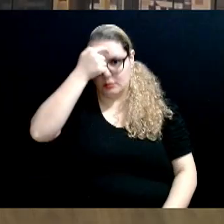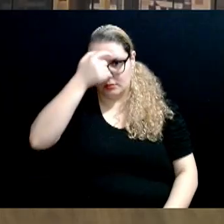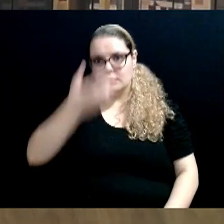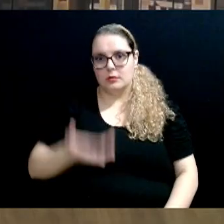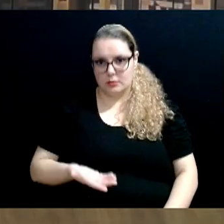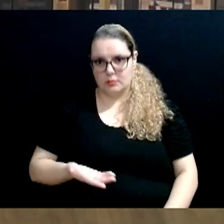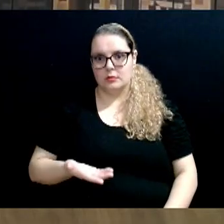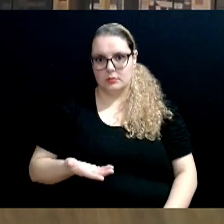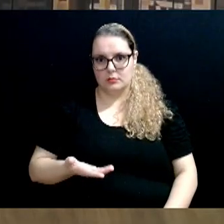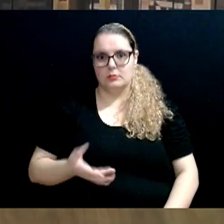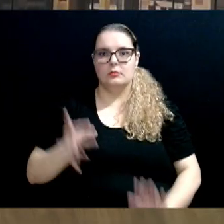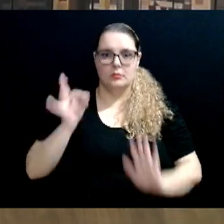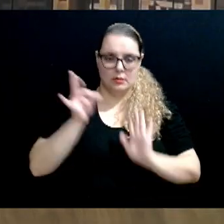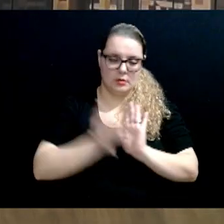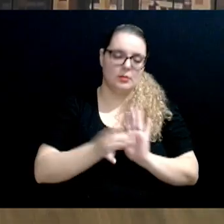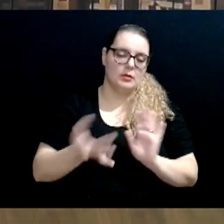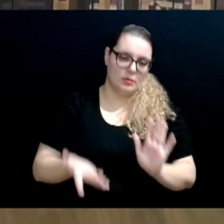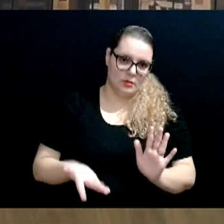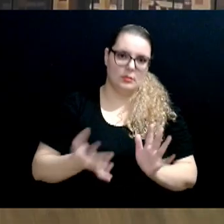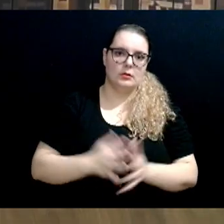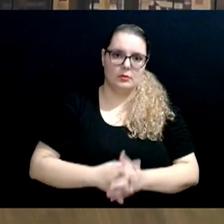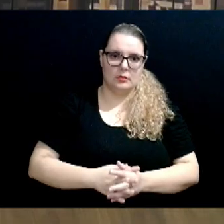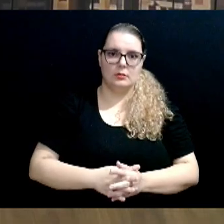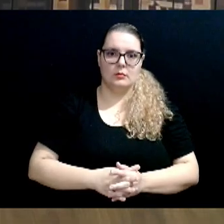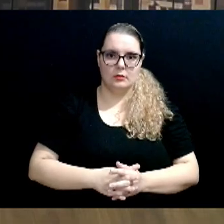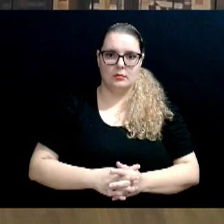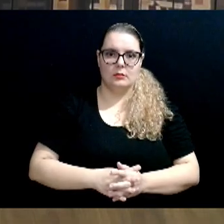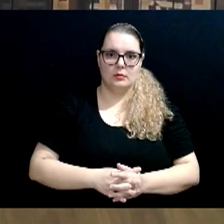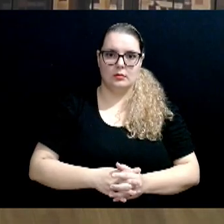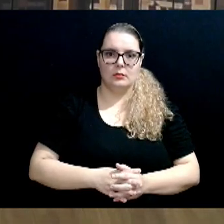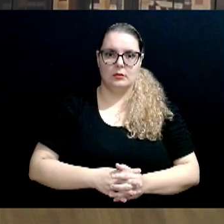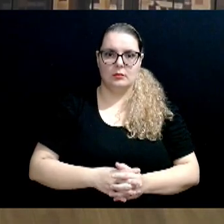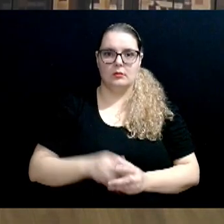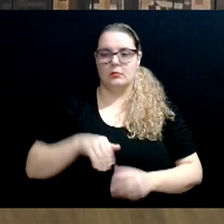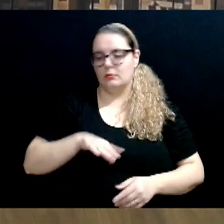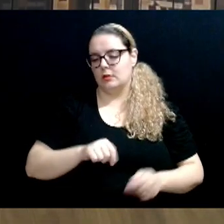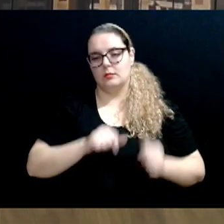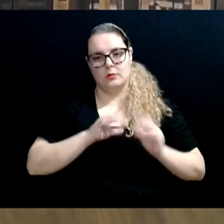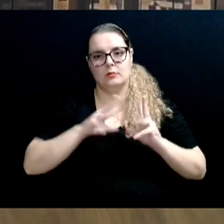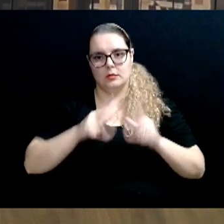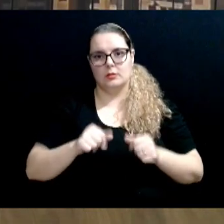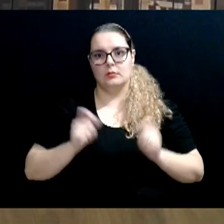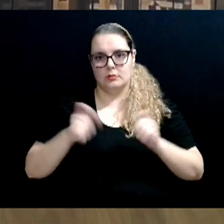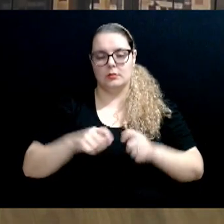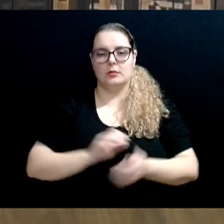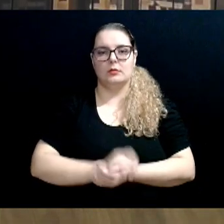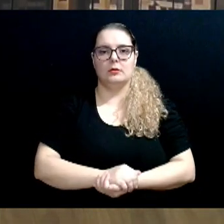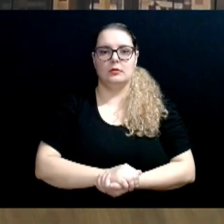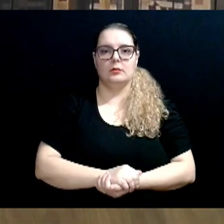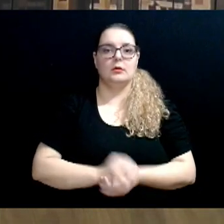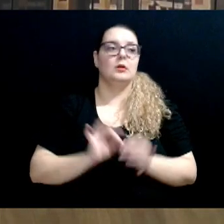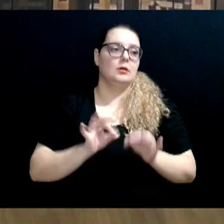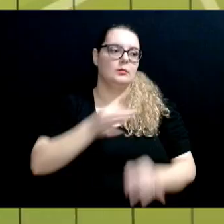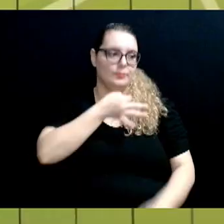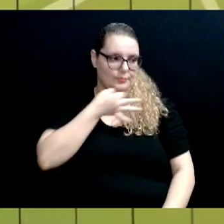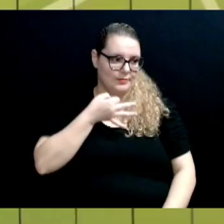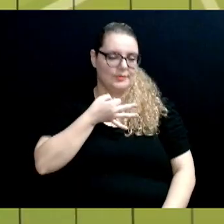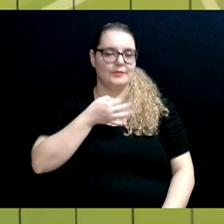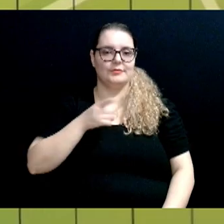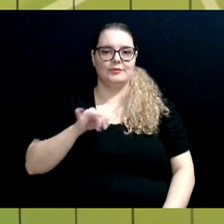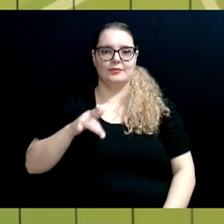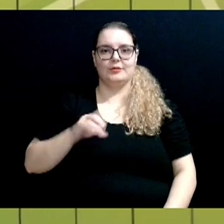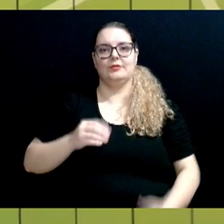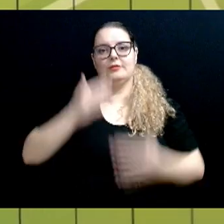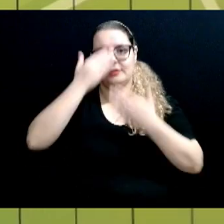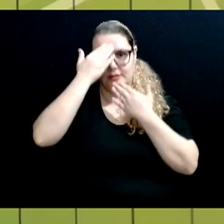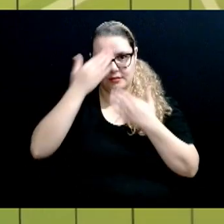isso seja o mais benéfico para todos possível. Exatamente, perfeito. Diego, eu agradeço aqui a sua participação